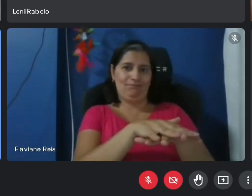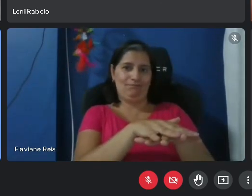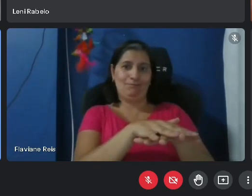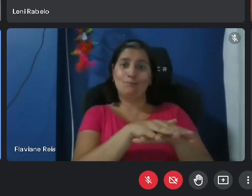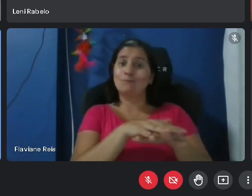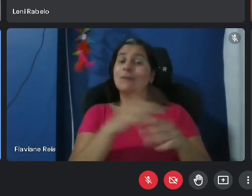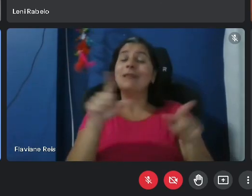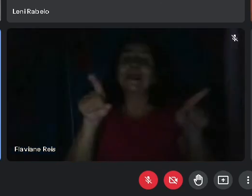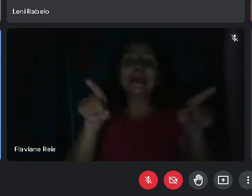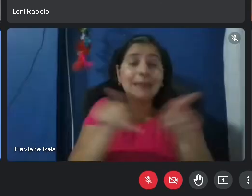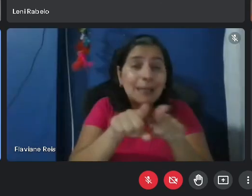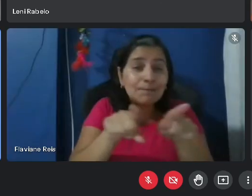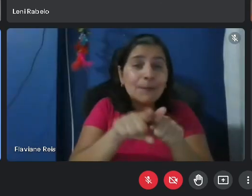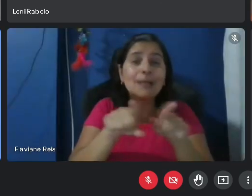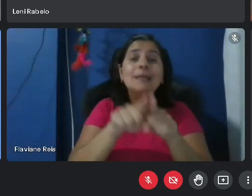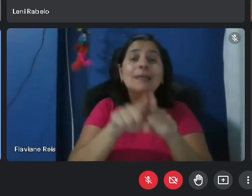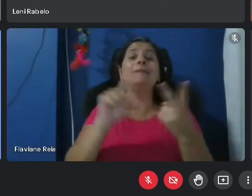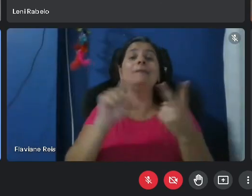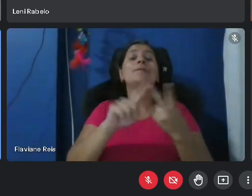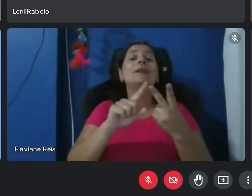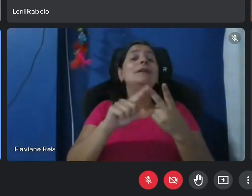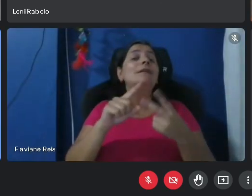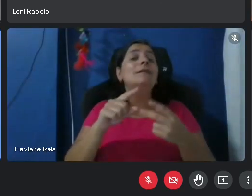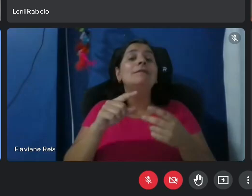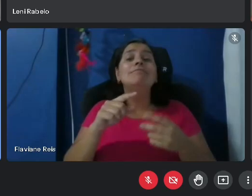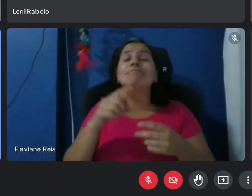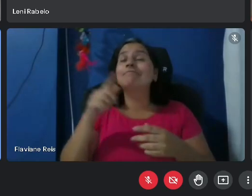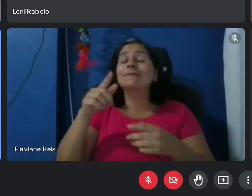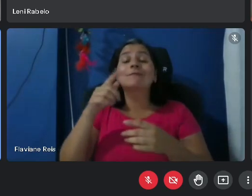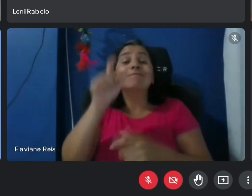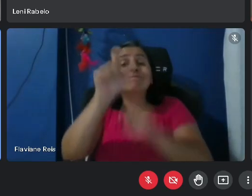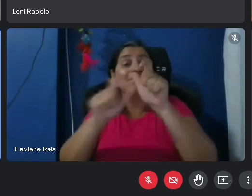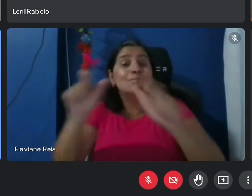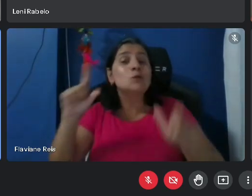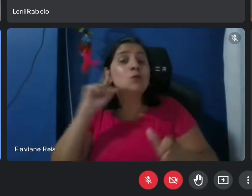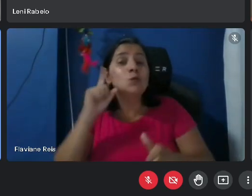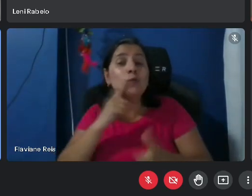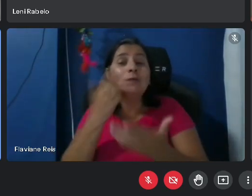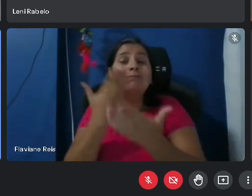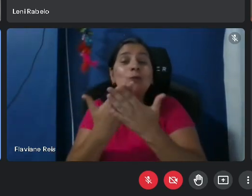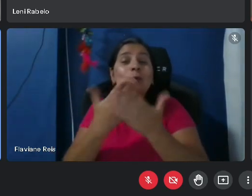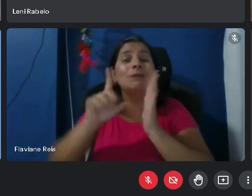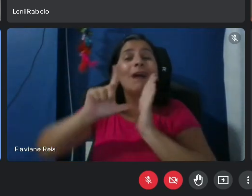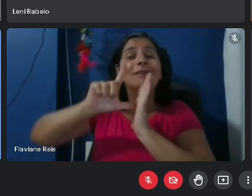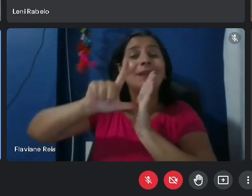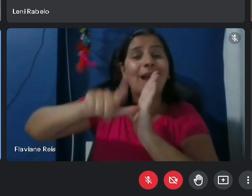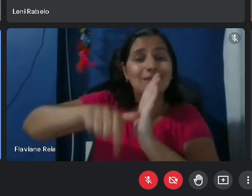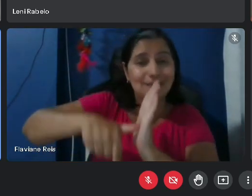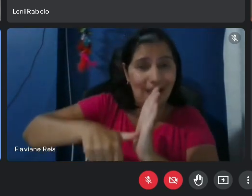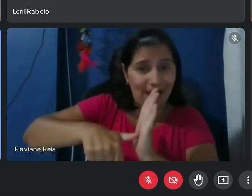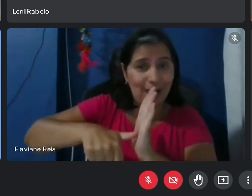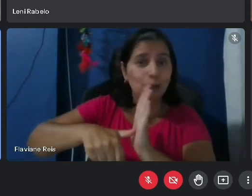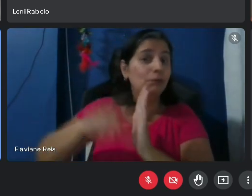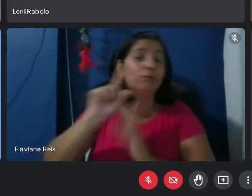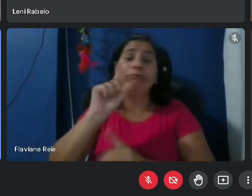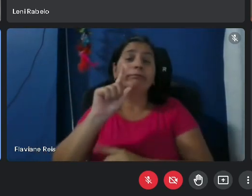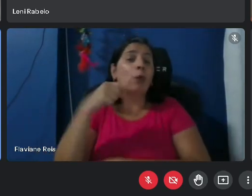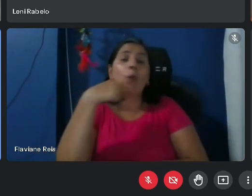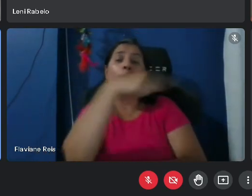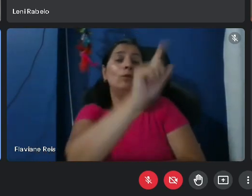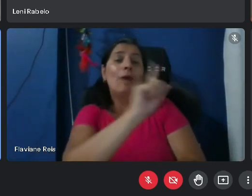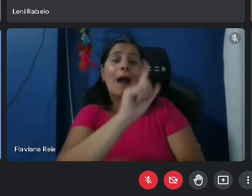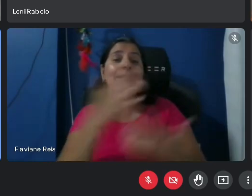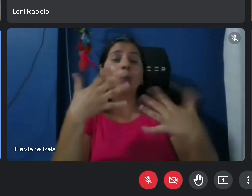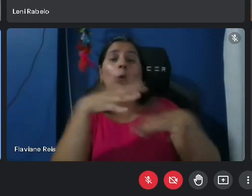algumas confusões sobre a questão da educação inclusiva. Também sobre um outro ponto é sobre a